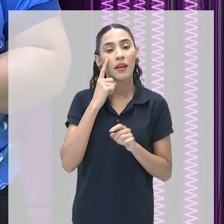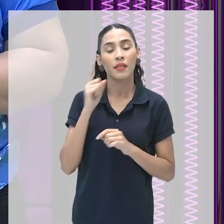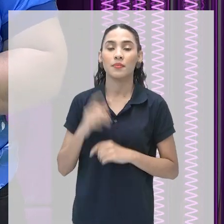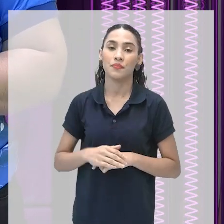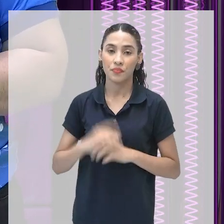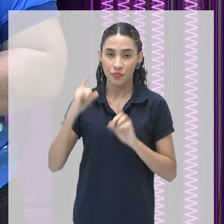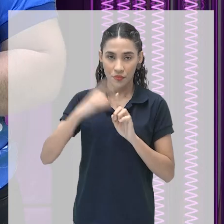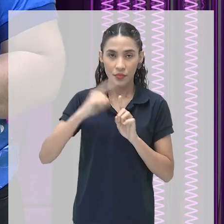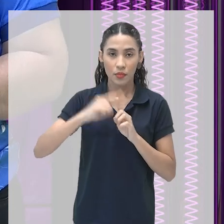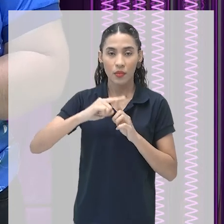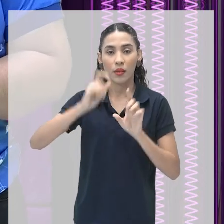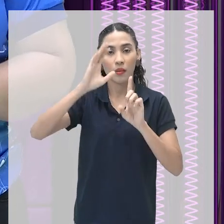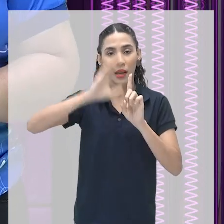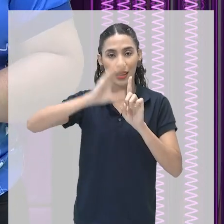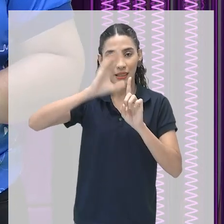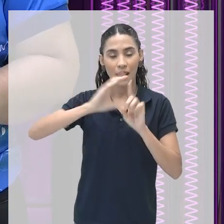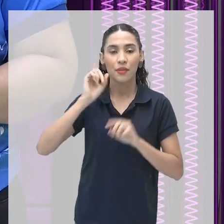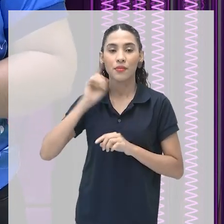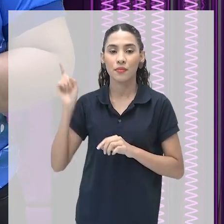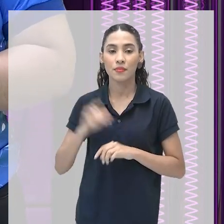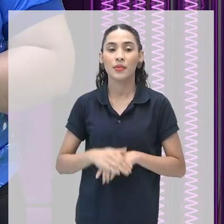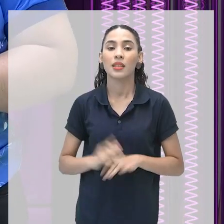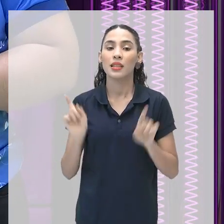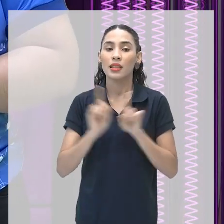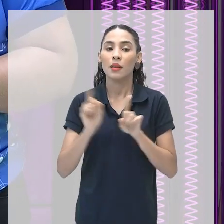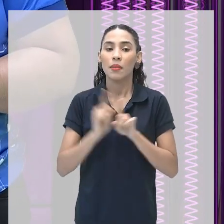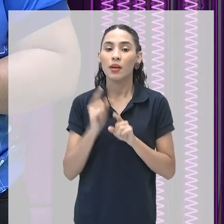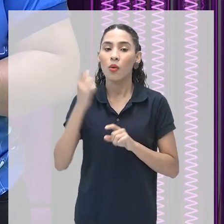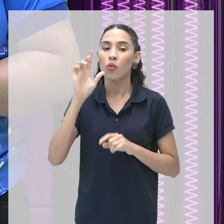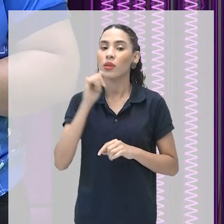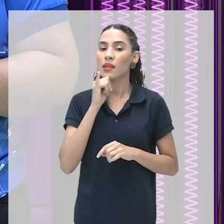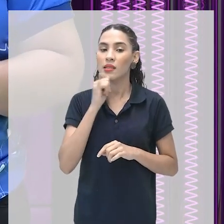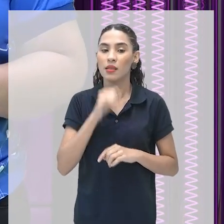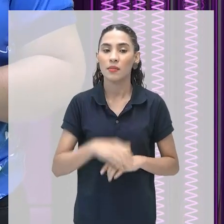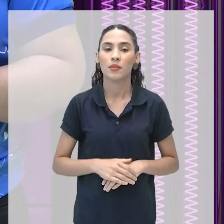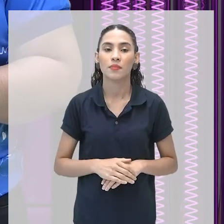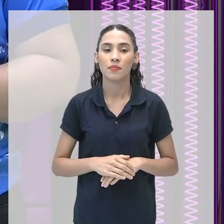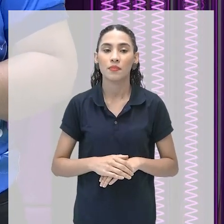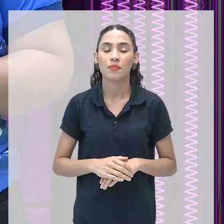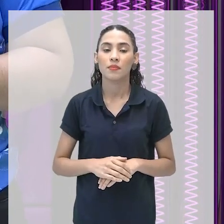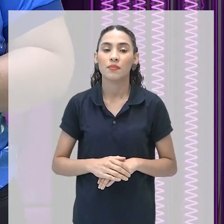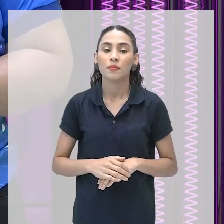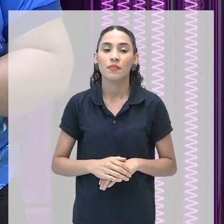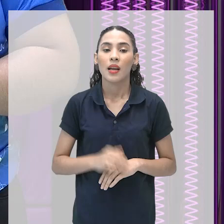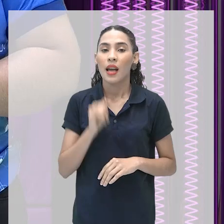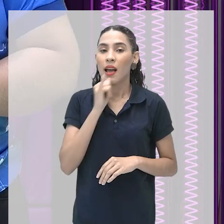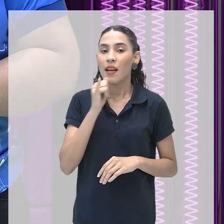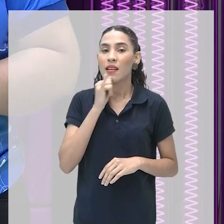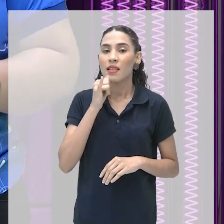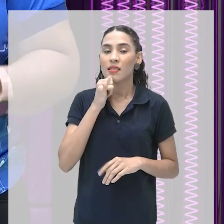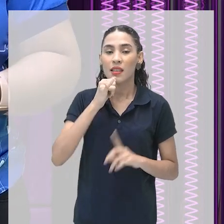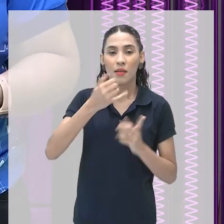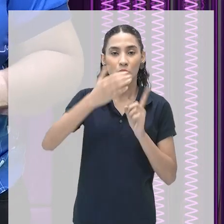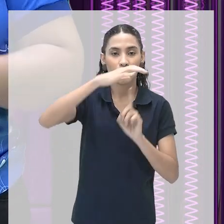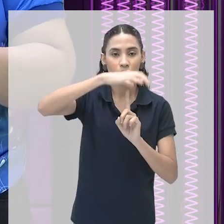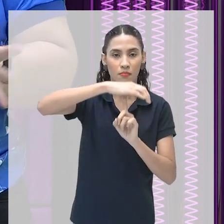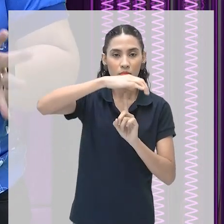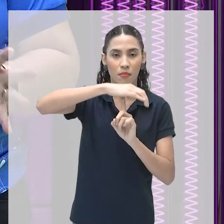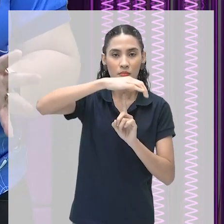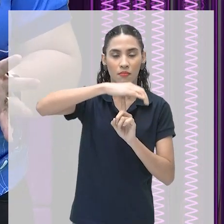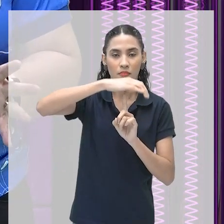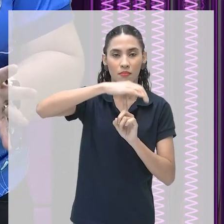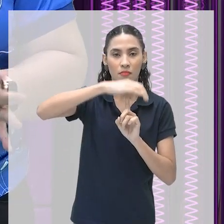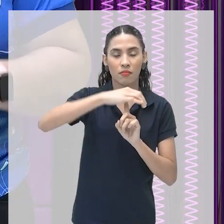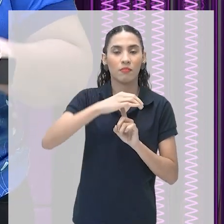esse tipo de prisma aí muito no dia a dia. Temos também mais opções aí, olha só. Ali a gente está vendo uma barraca de camping, né? Uma barraca